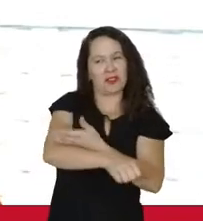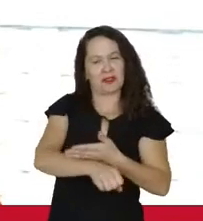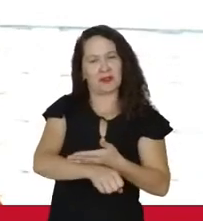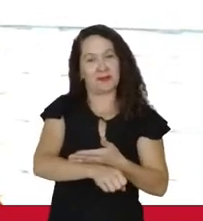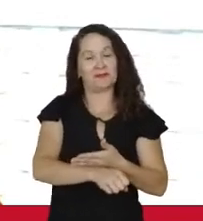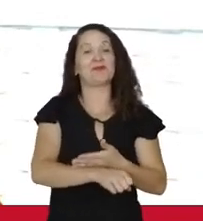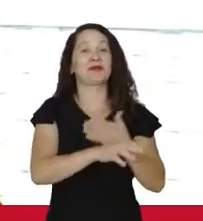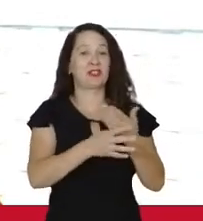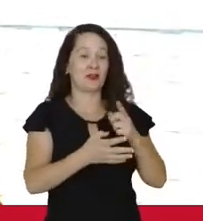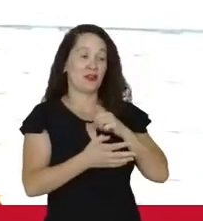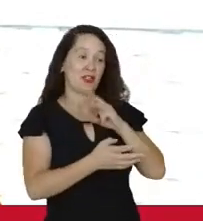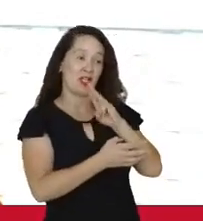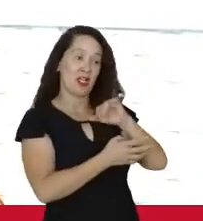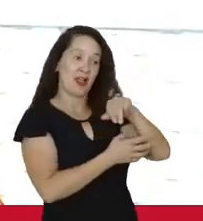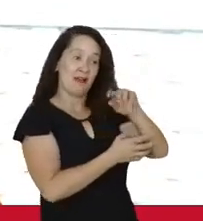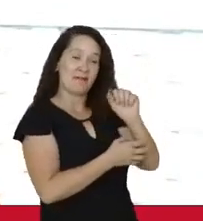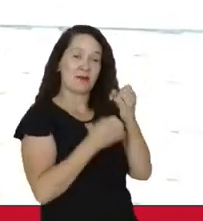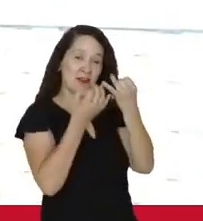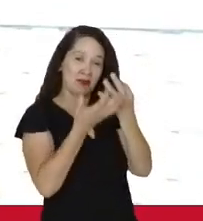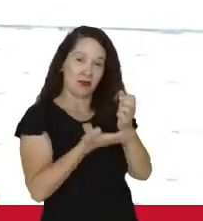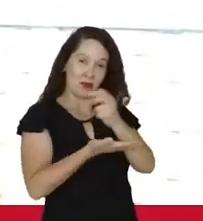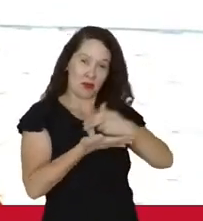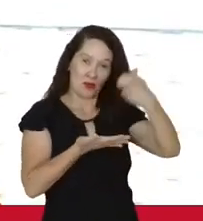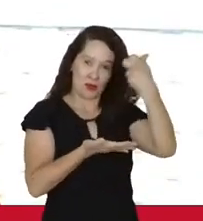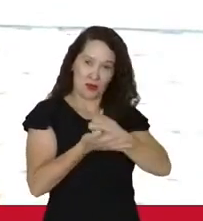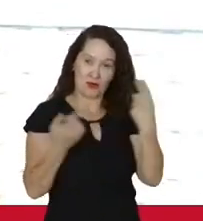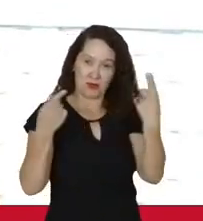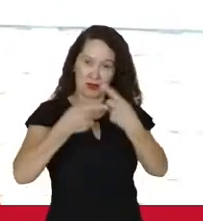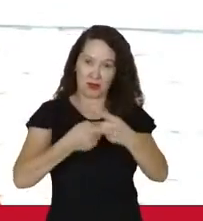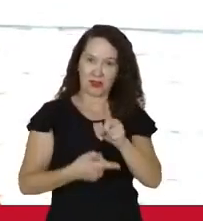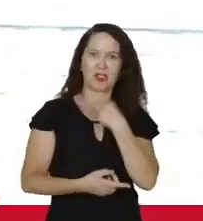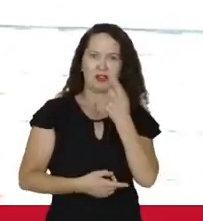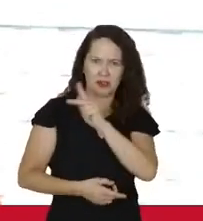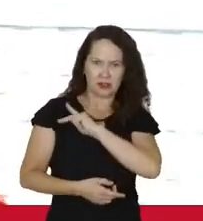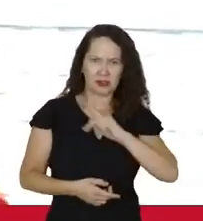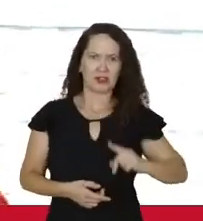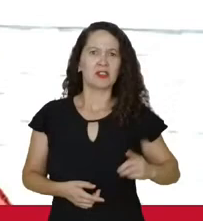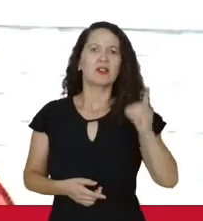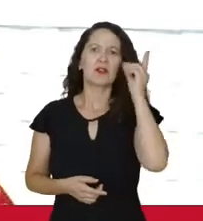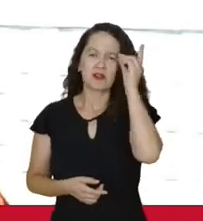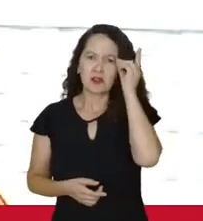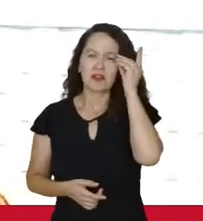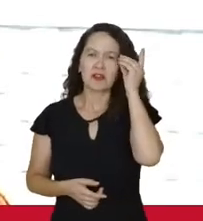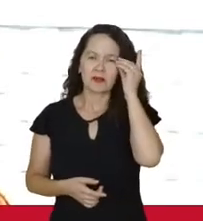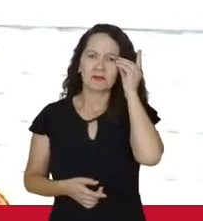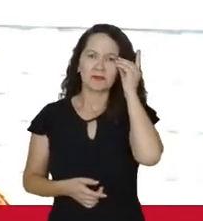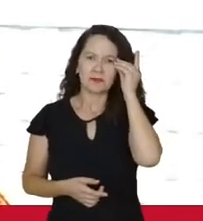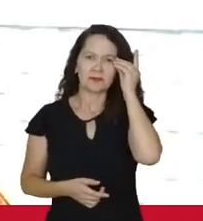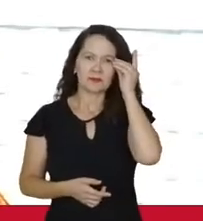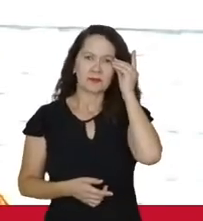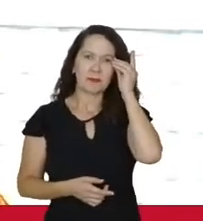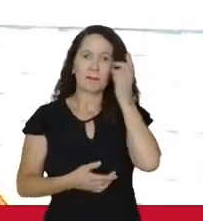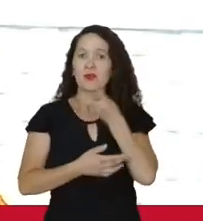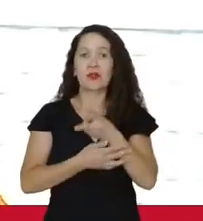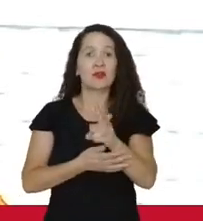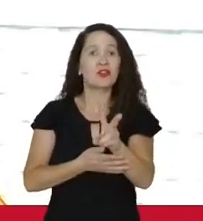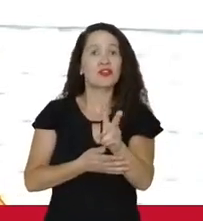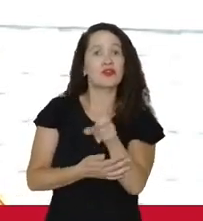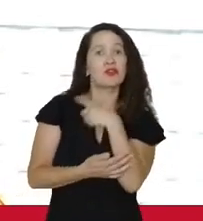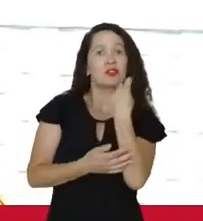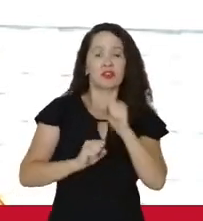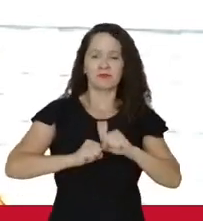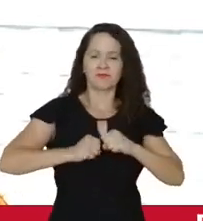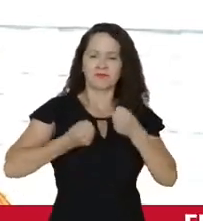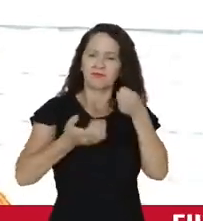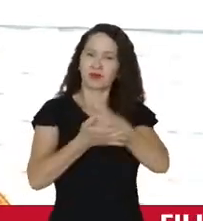colocou, tivemos esse lugar do golpe no Brasil, do golpe contra a nossa presidenta Dilma, né? Que segue essa nossa